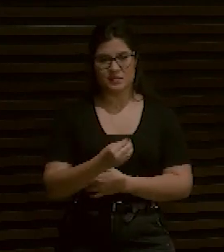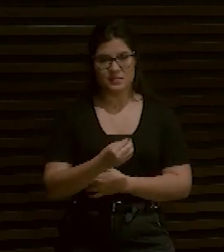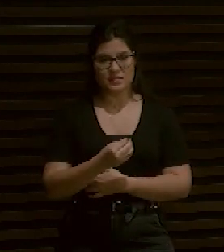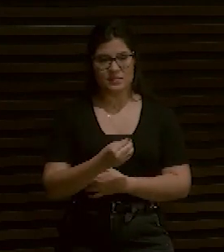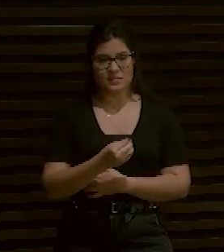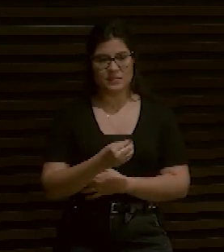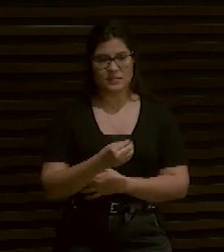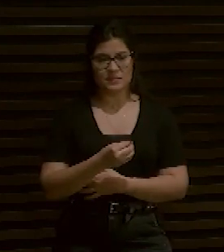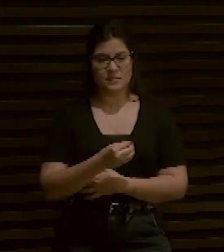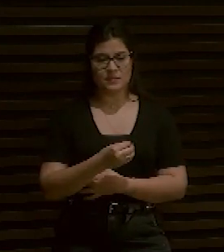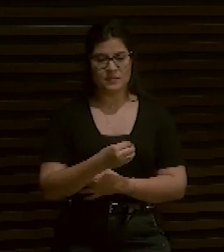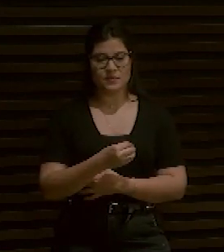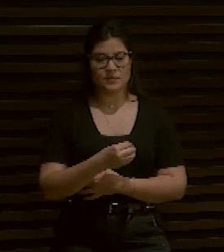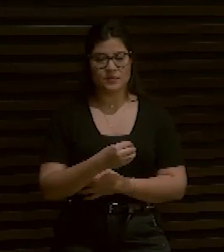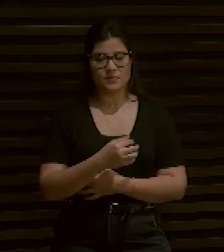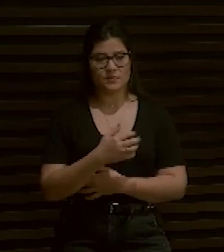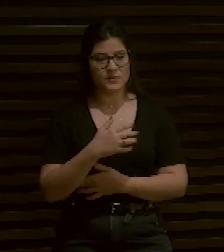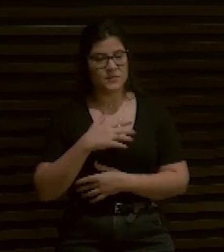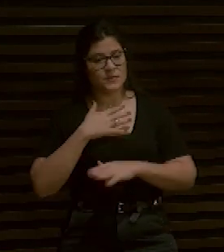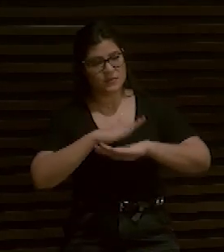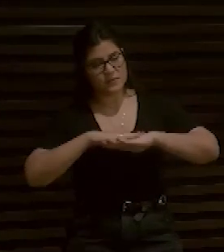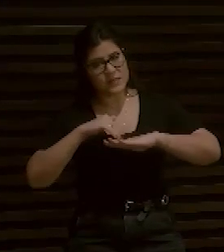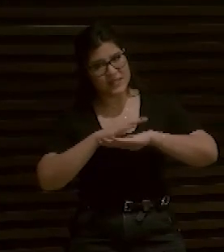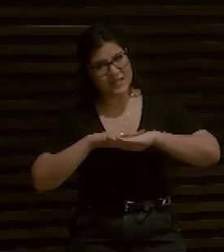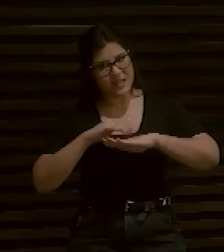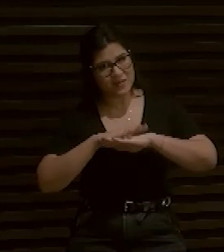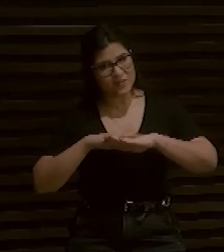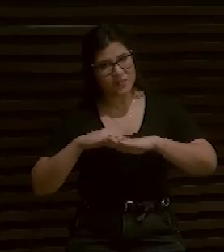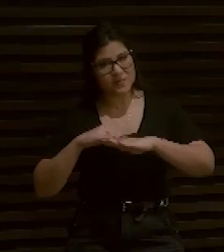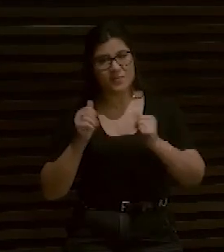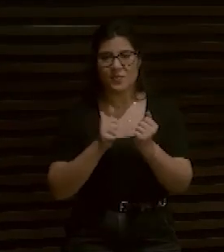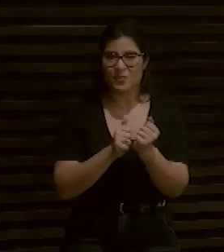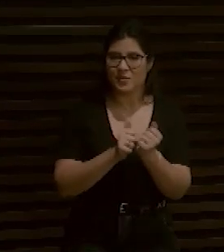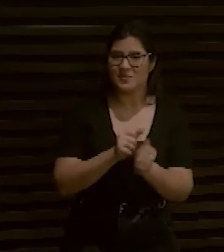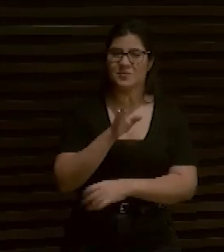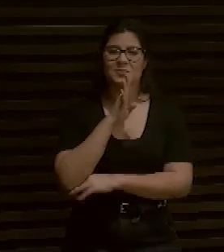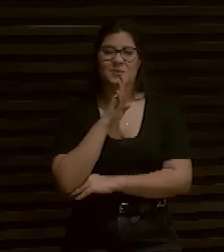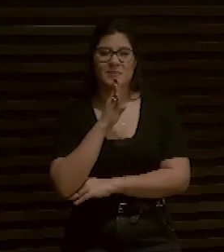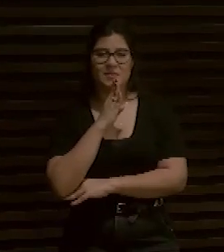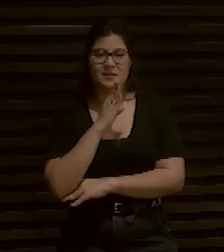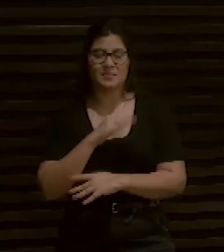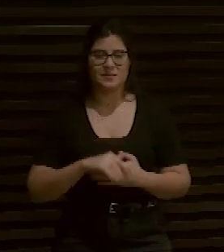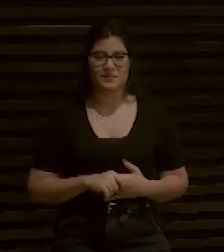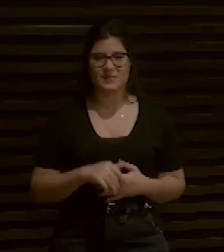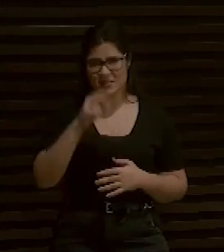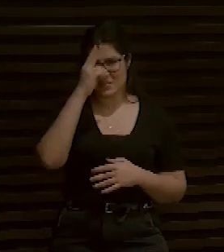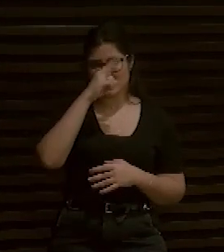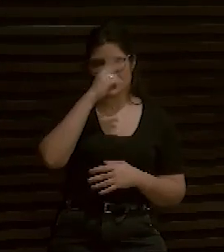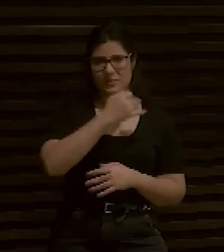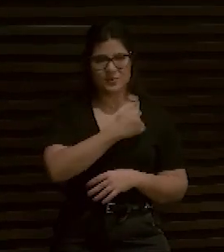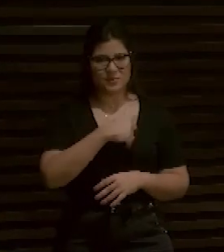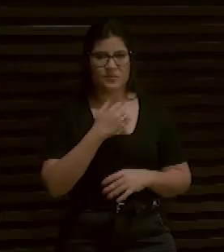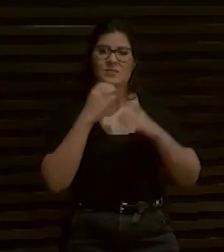filhinhos. É um tom fraternal, um tom de quem está próximo, de quem conhece. Vocês lembram do João lá,